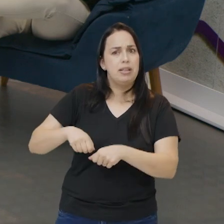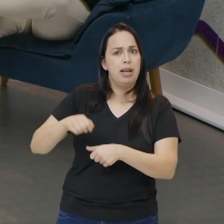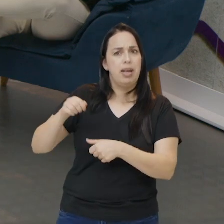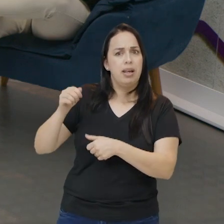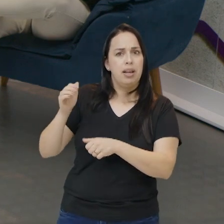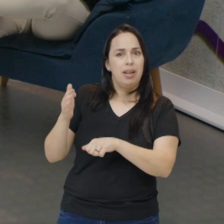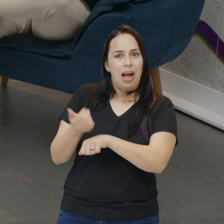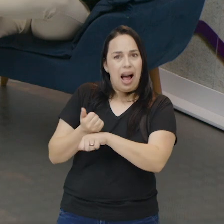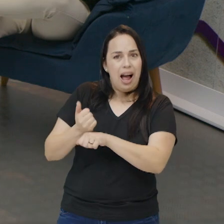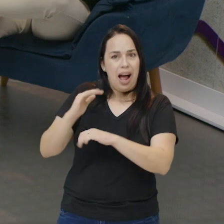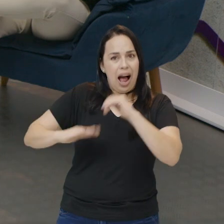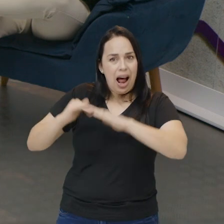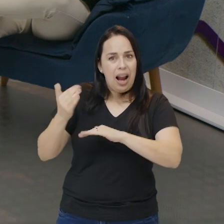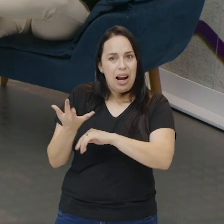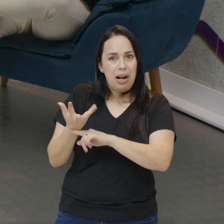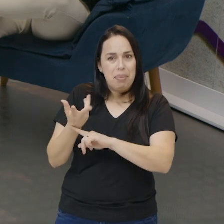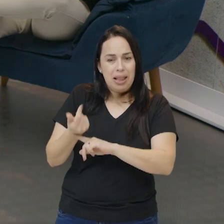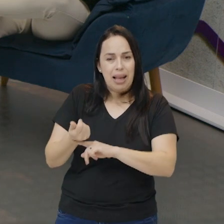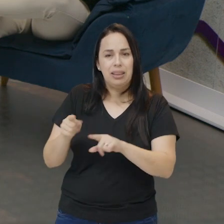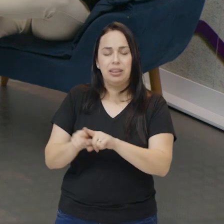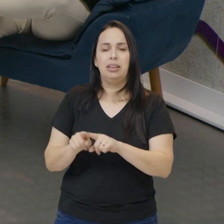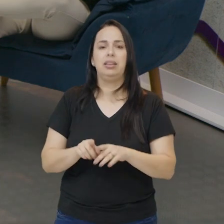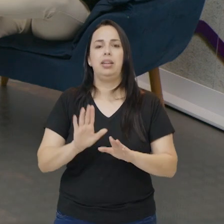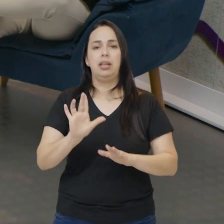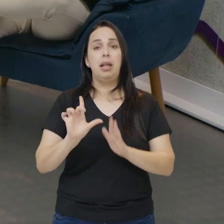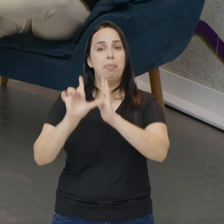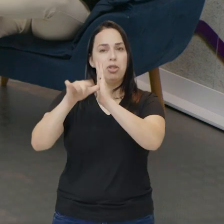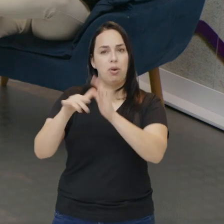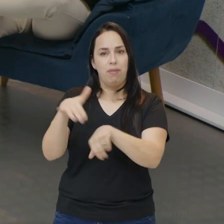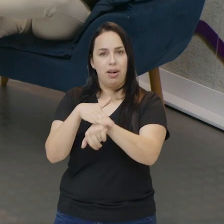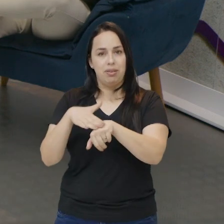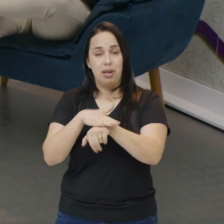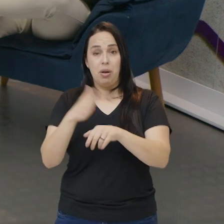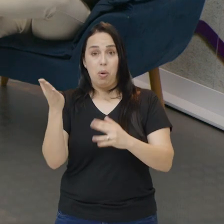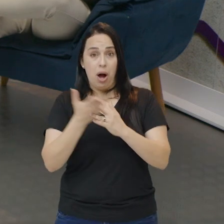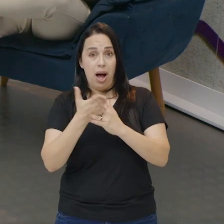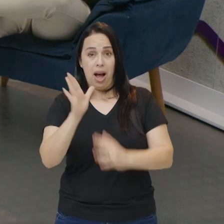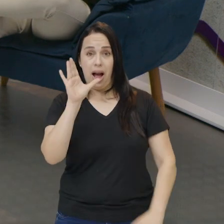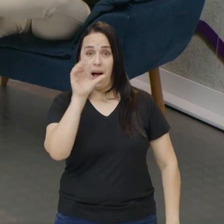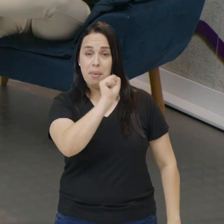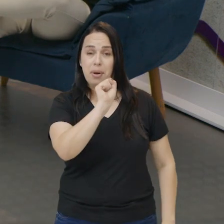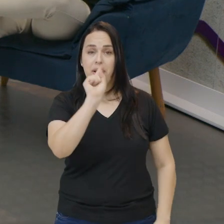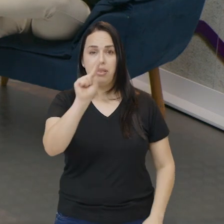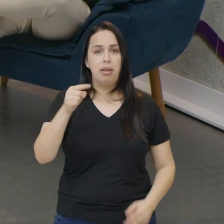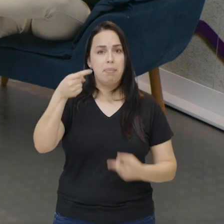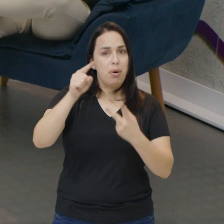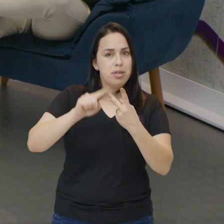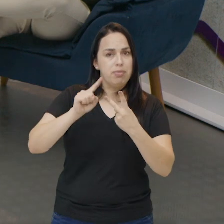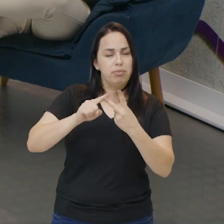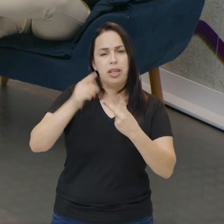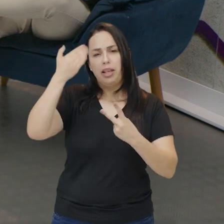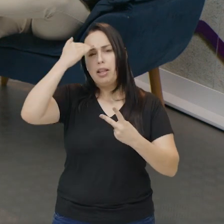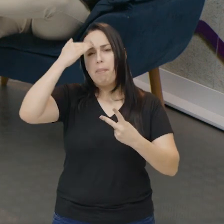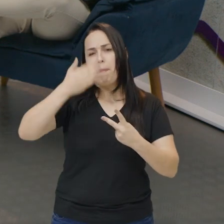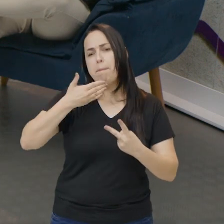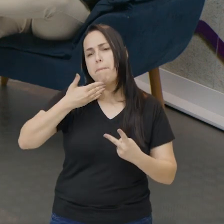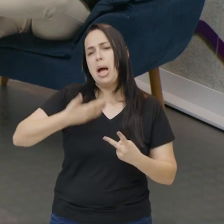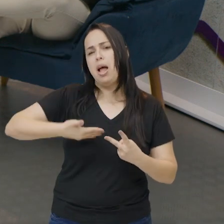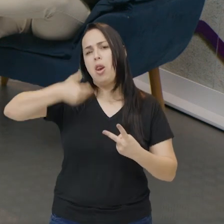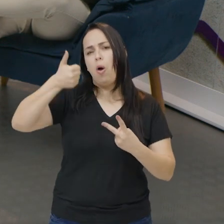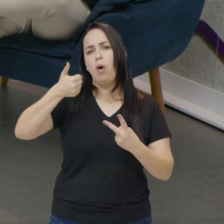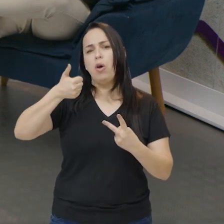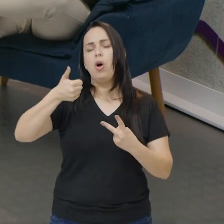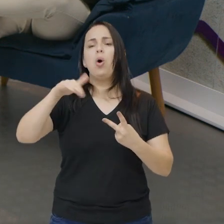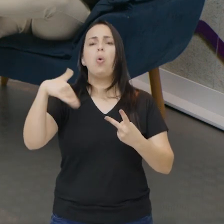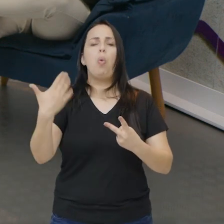várias habilidades, ter habilidades. Mas a gente continua a nossa conversa já. Vamos para um breve intervalo. No próximo bloco, a